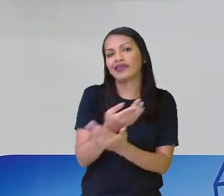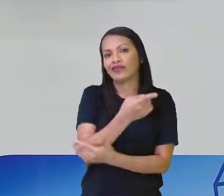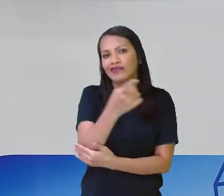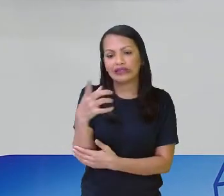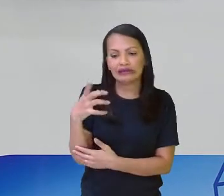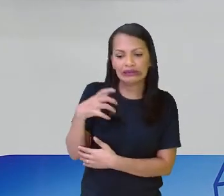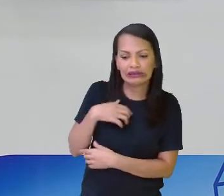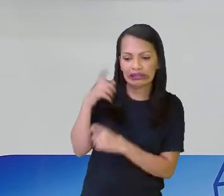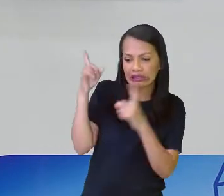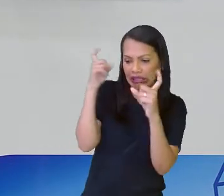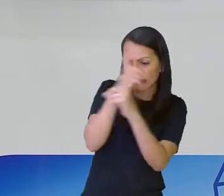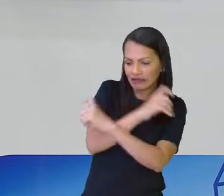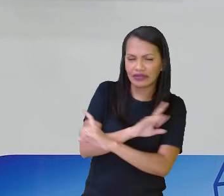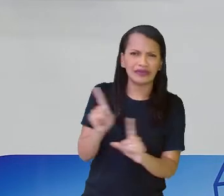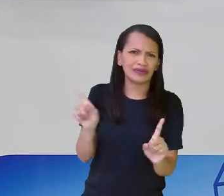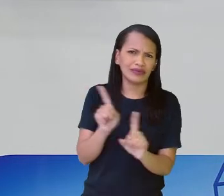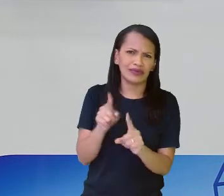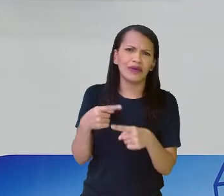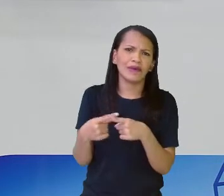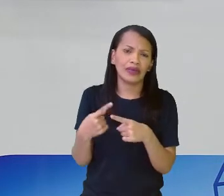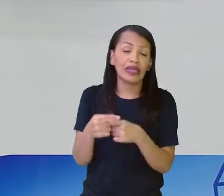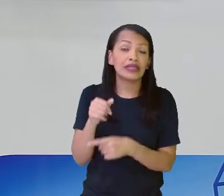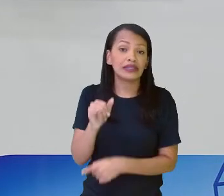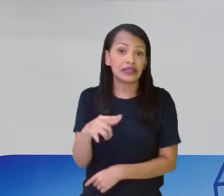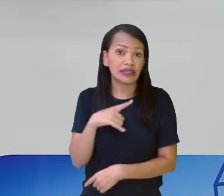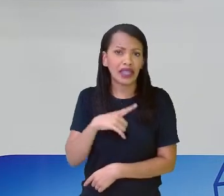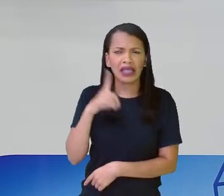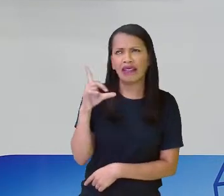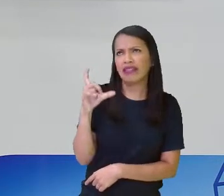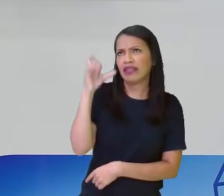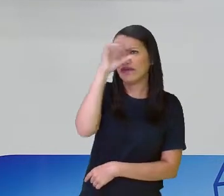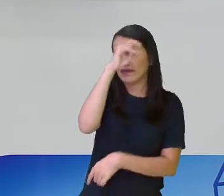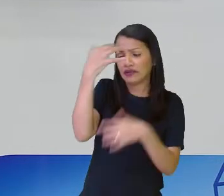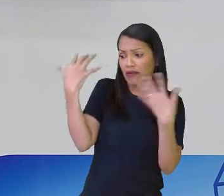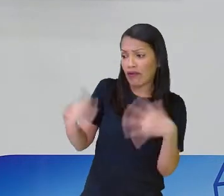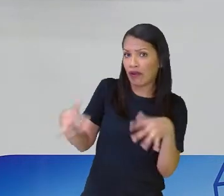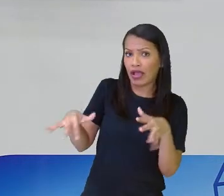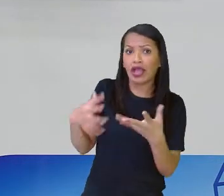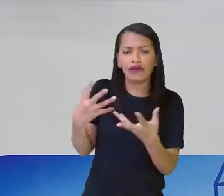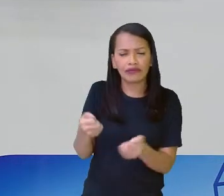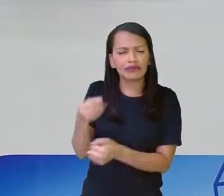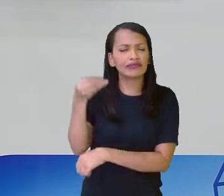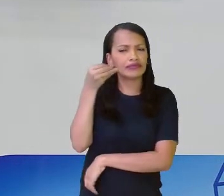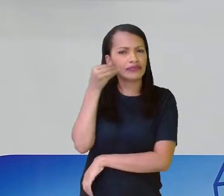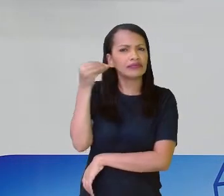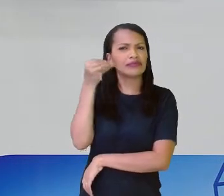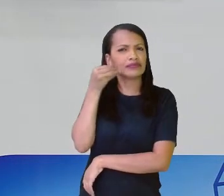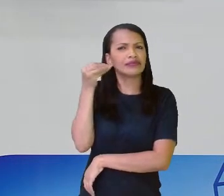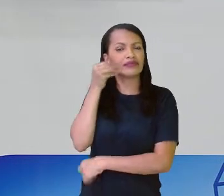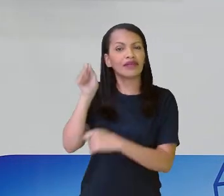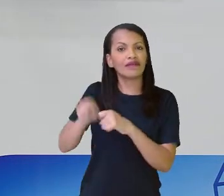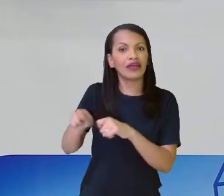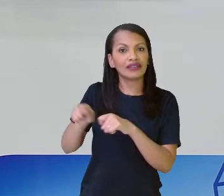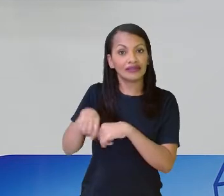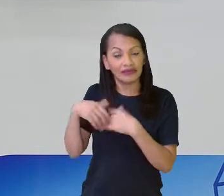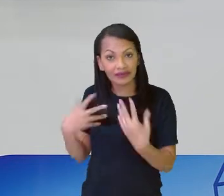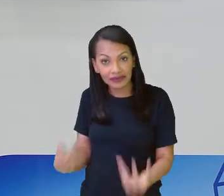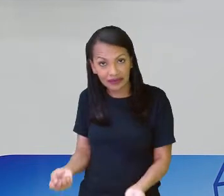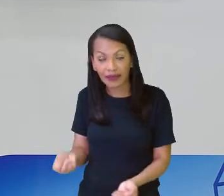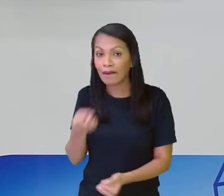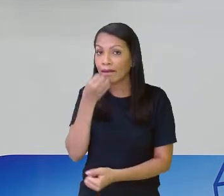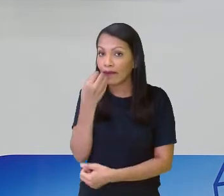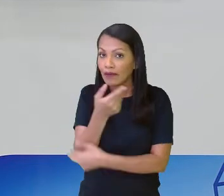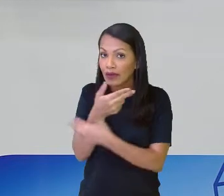vai sentir muita dificuldade, tá? E se sentir, não tem problema. A gente vai tentando e vai fazendo e refazendo, e é assim que a gente fica bom em